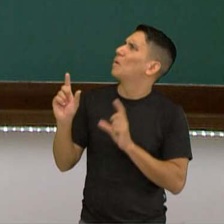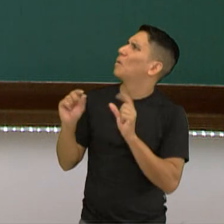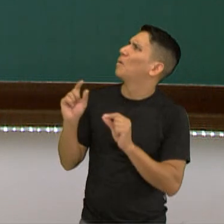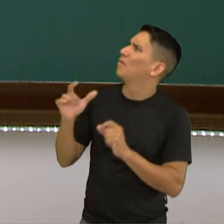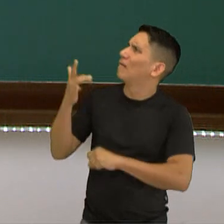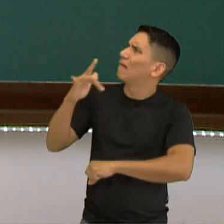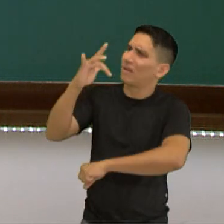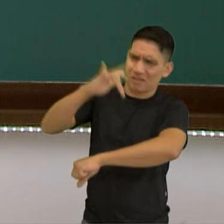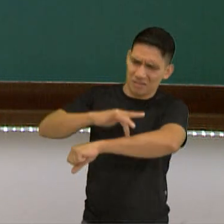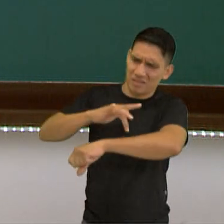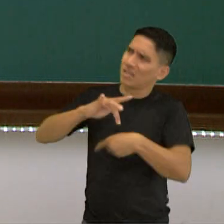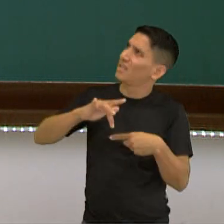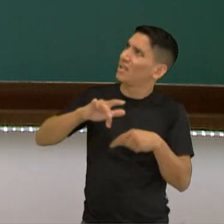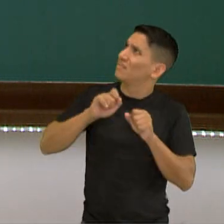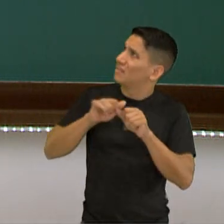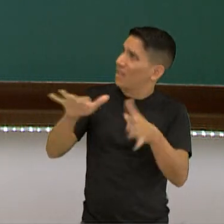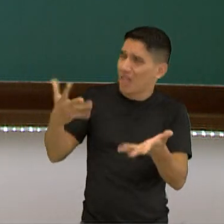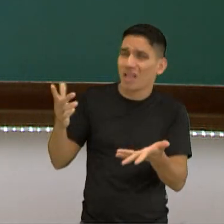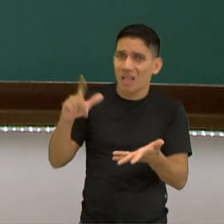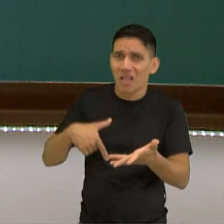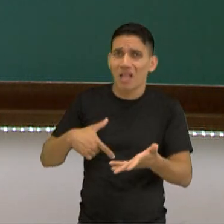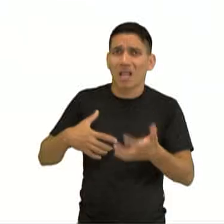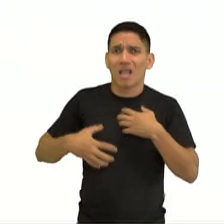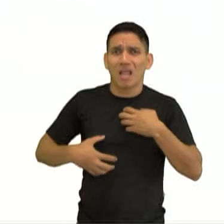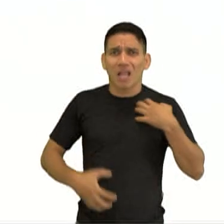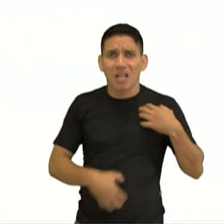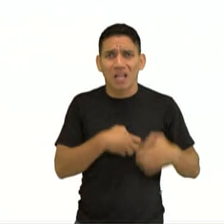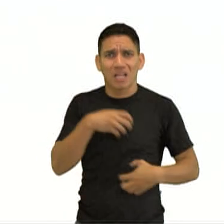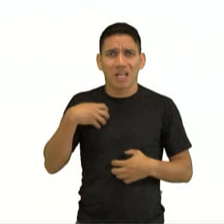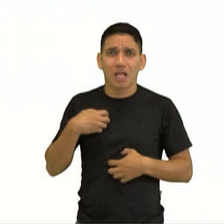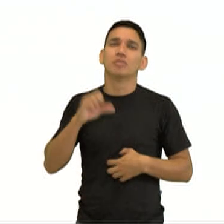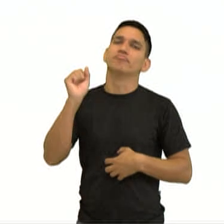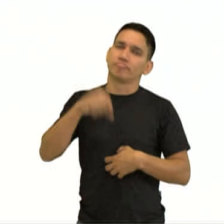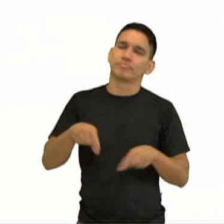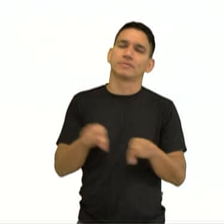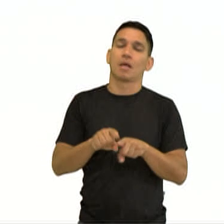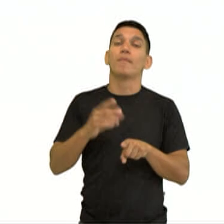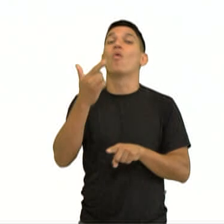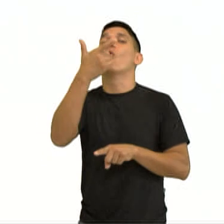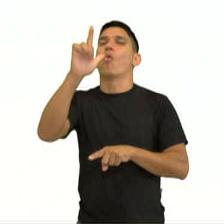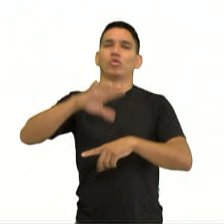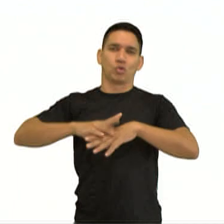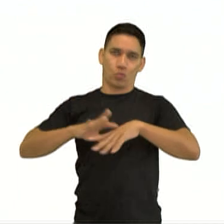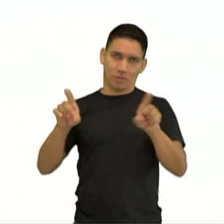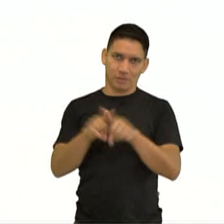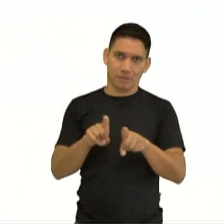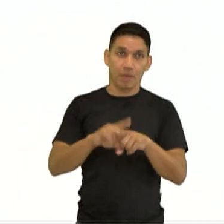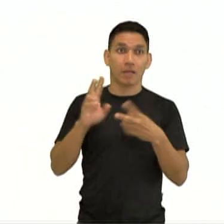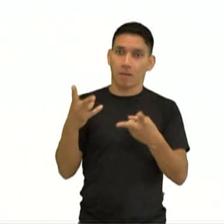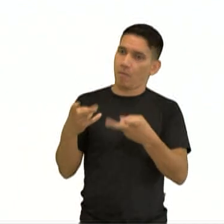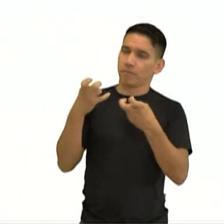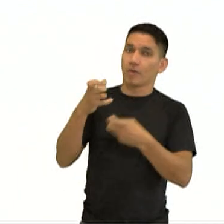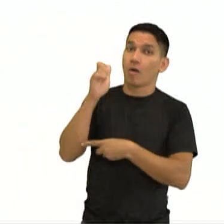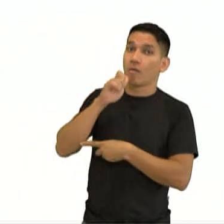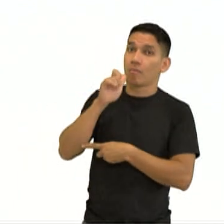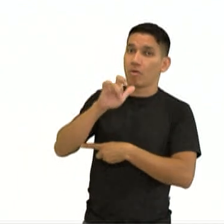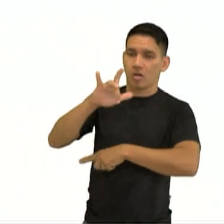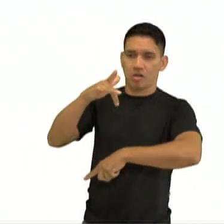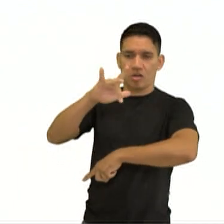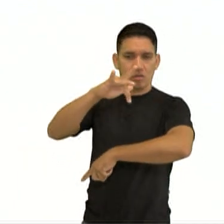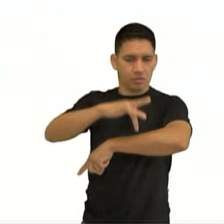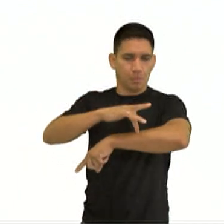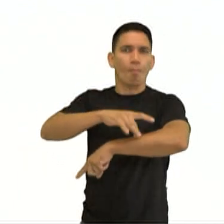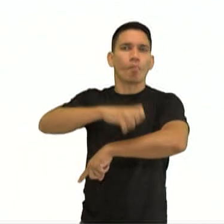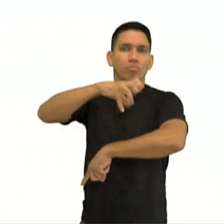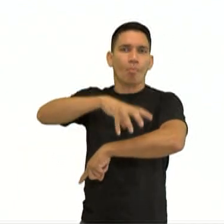não transmite a dengue? Transmite, mas outras doenças também. Então percebam que a fêmea, ao se alimentar do